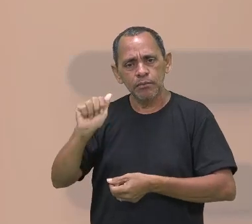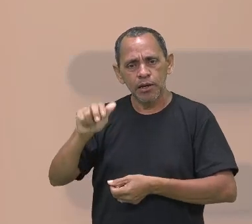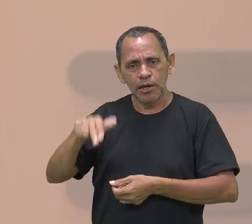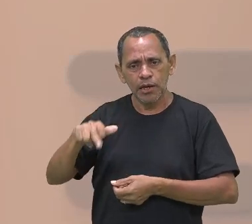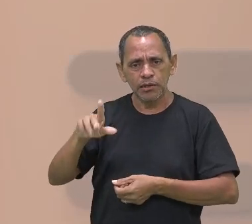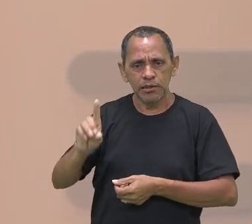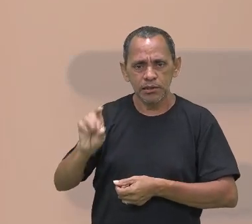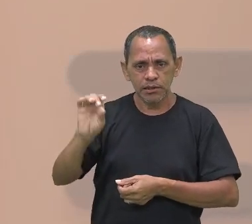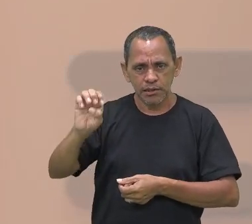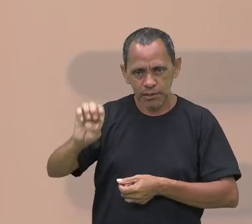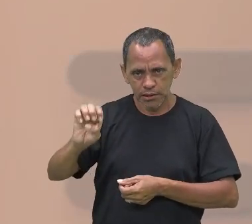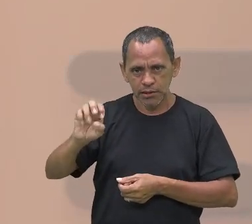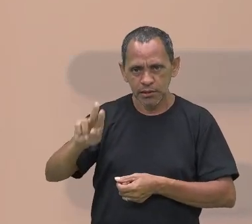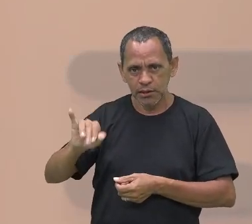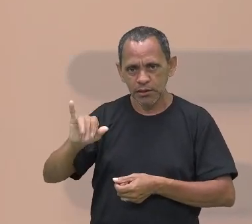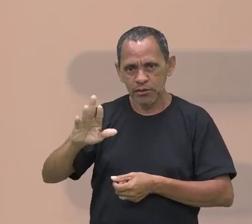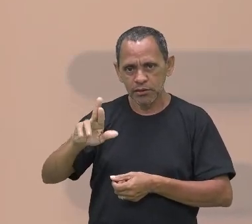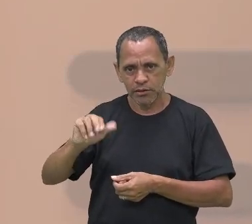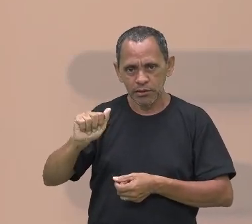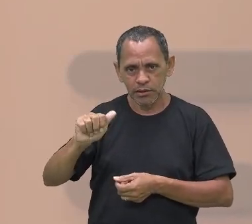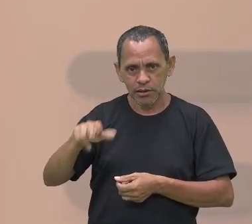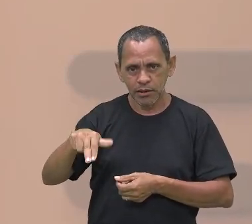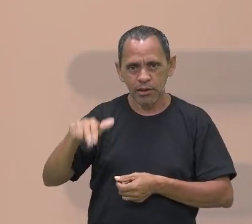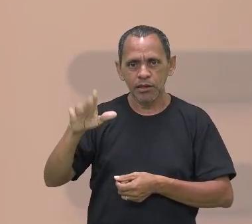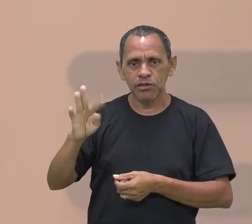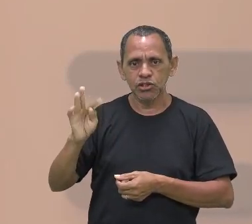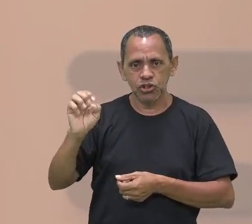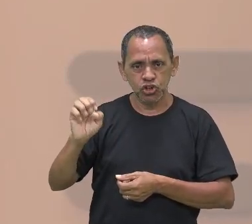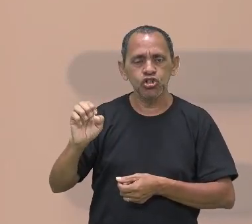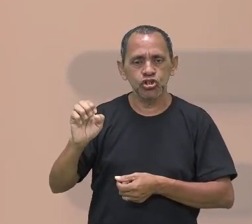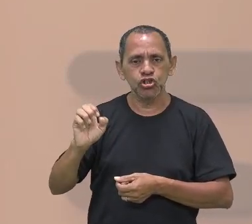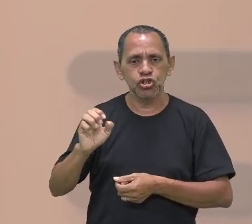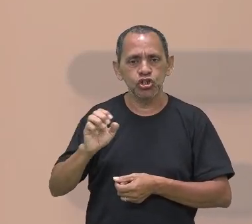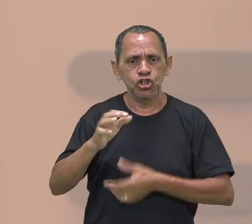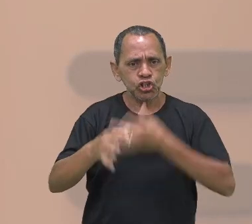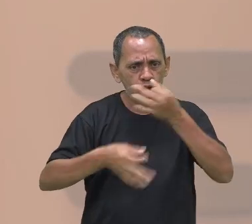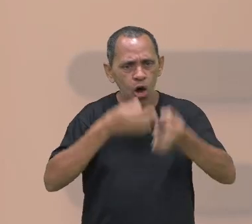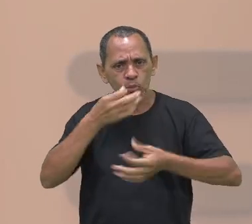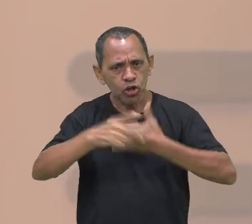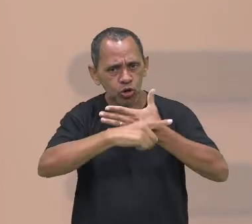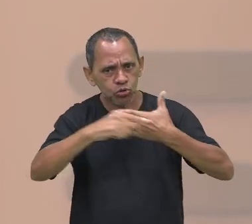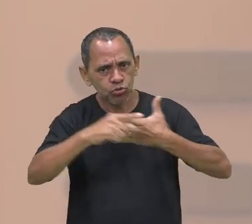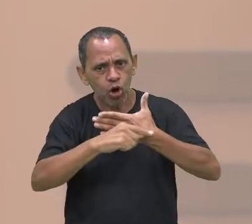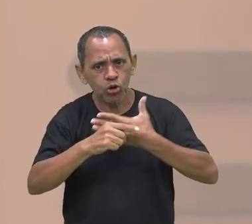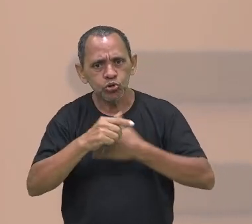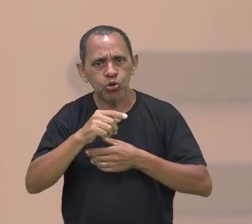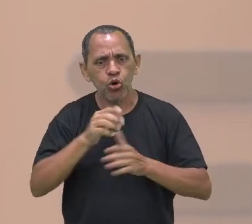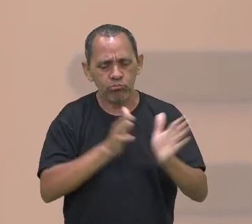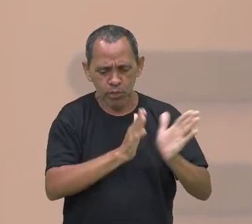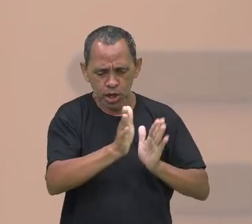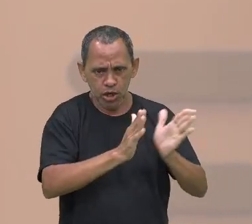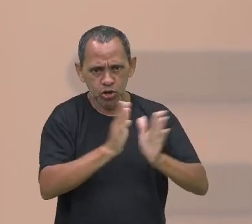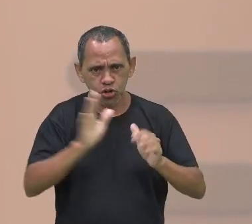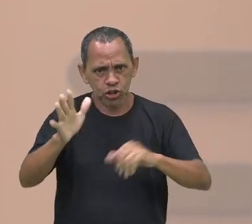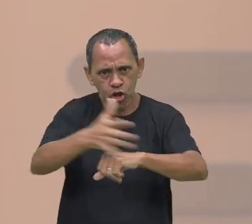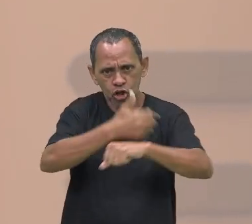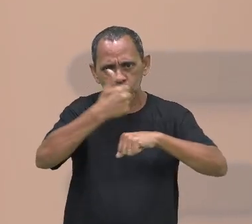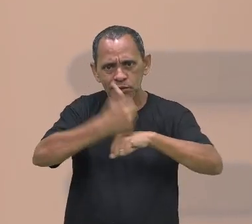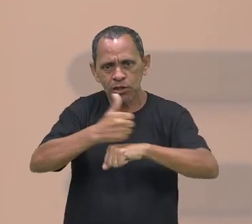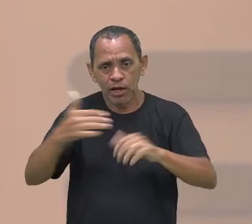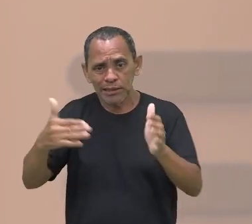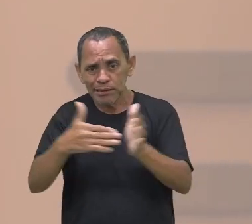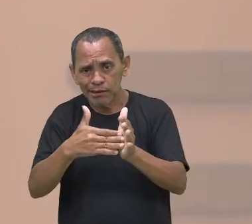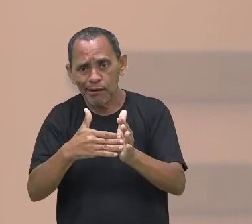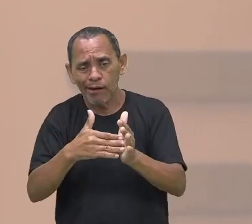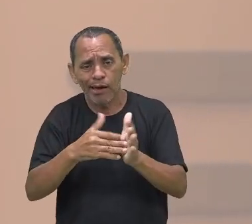na visão aí de Caio Prado Júnior, esse povoamento no Brasil, durante todo o período da colonização até o